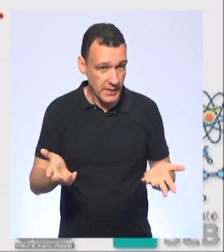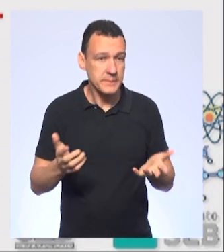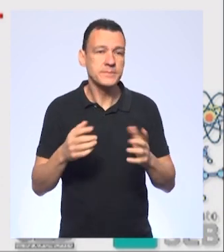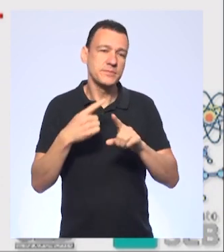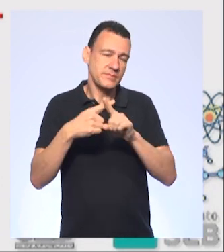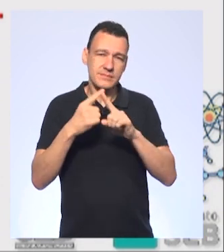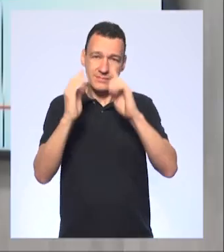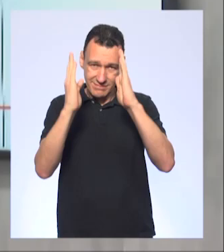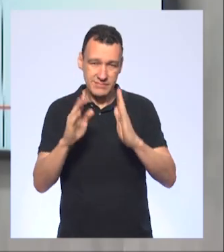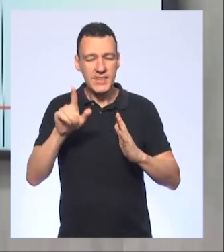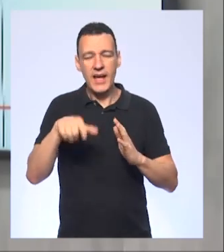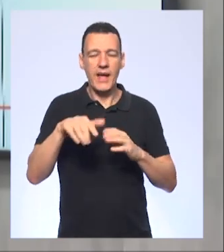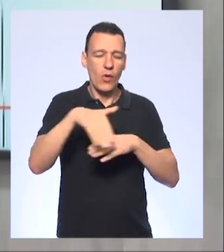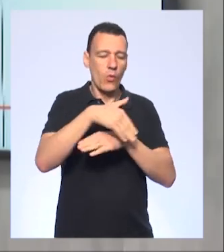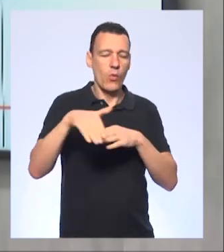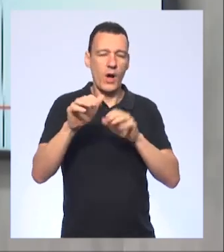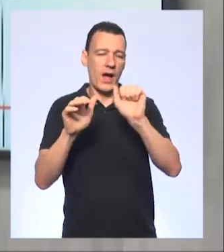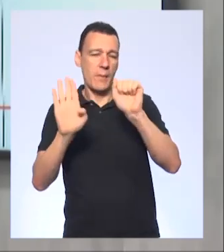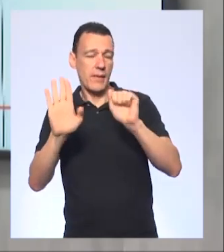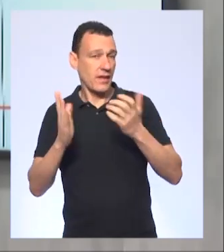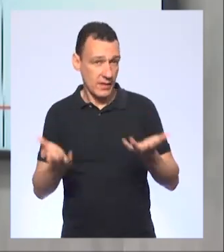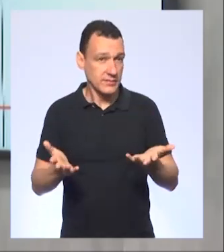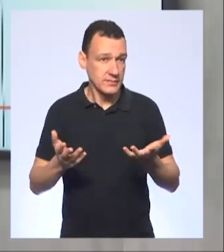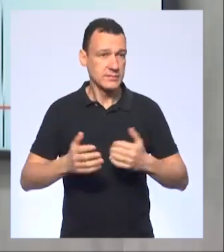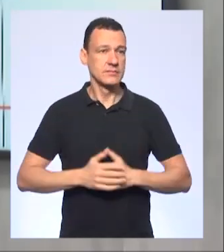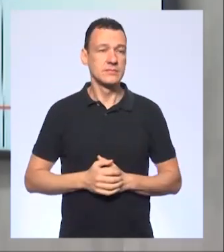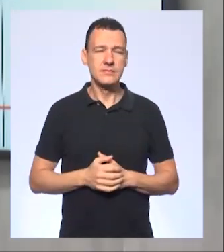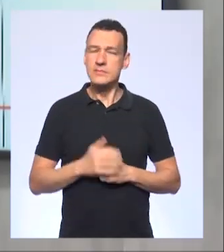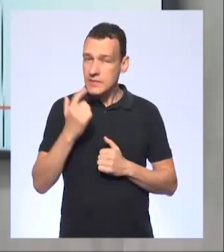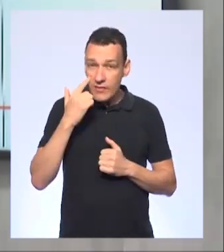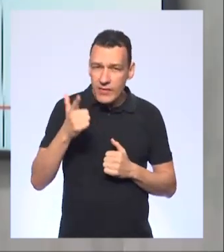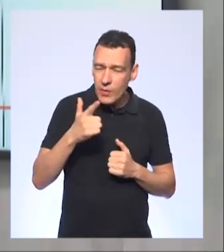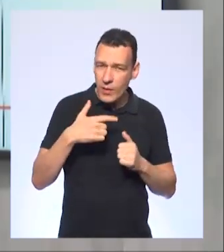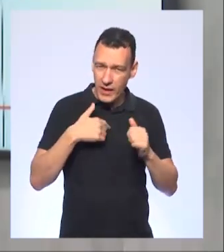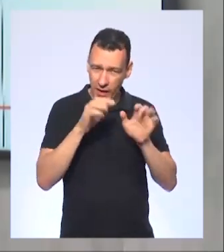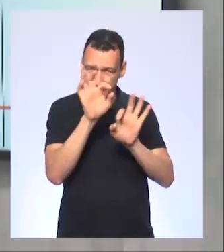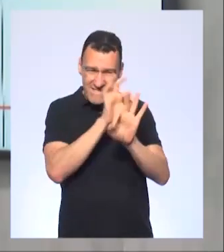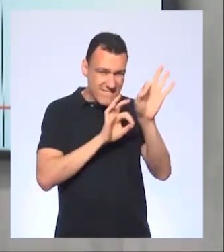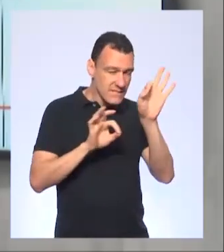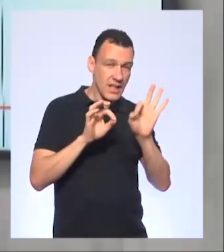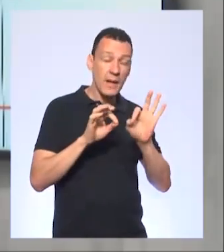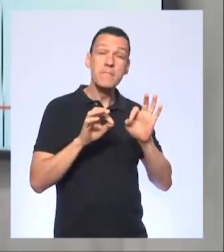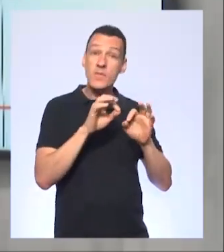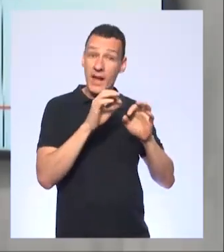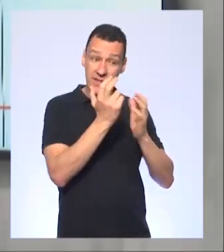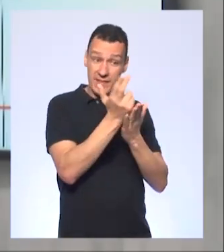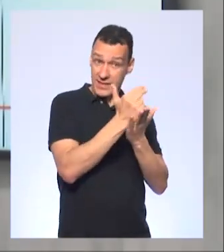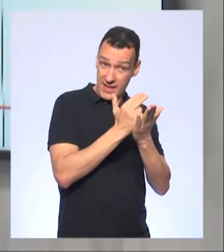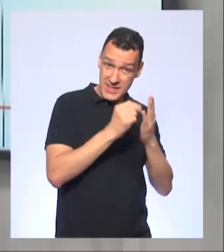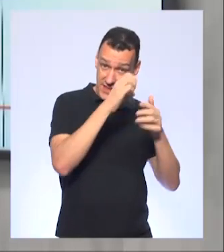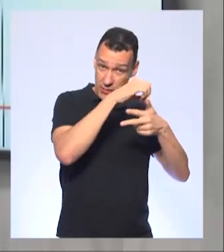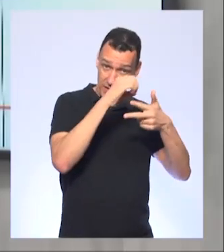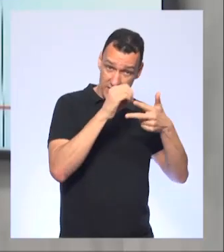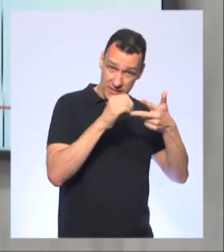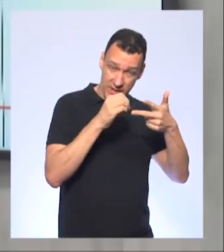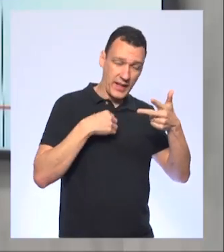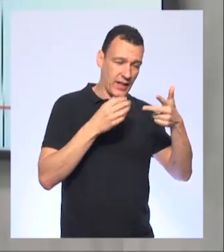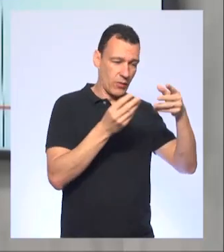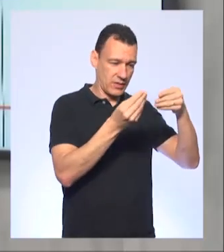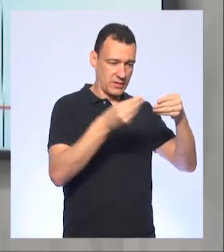A e B. Olha para o Fredão aqui. Você viu o migué que eu dei aqui? Peguei a figura do Enem, pá, virei minha